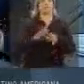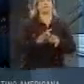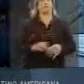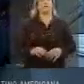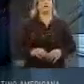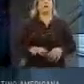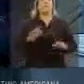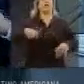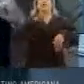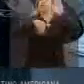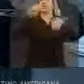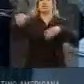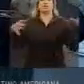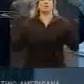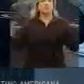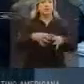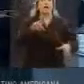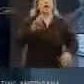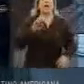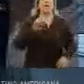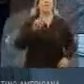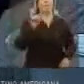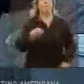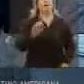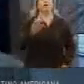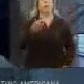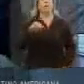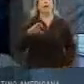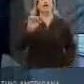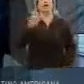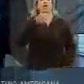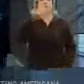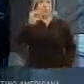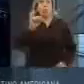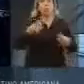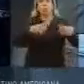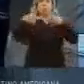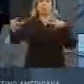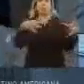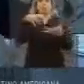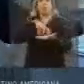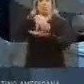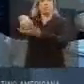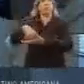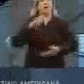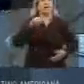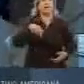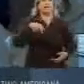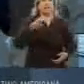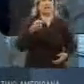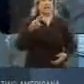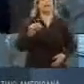Mas a gente convocava da República Dominicana 18 organizações de esquerda, sabe, de El Salvador,